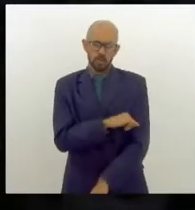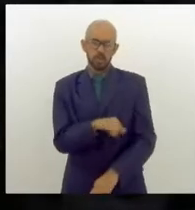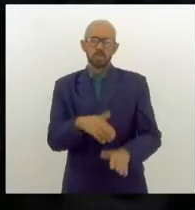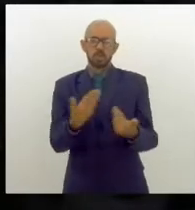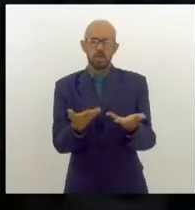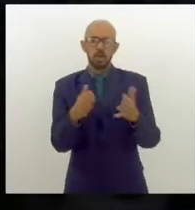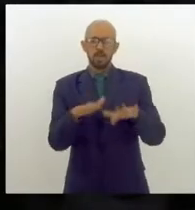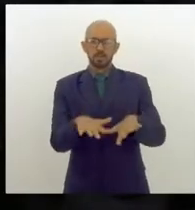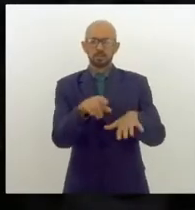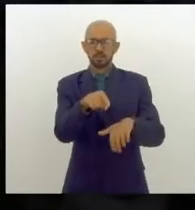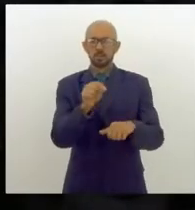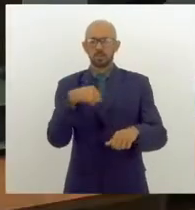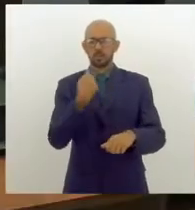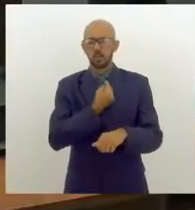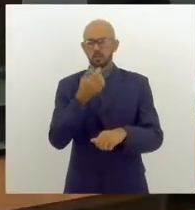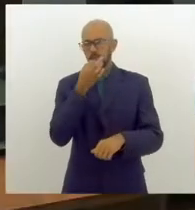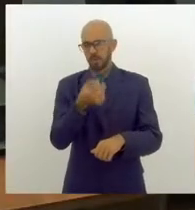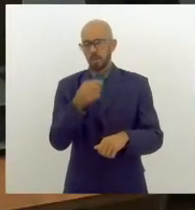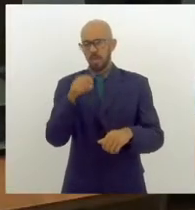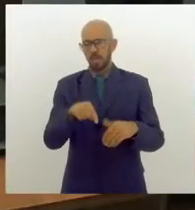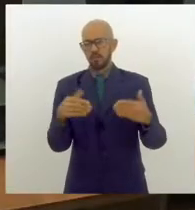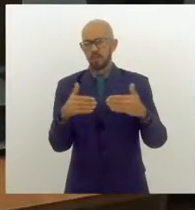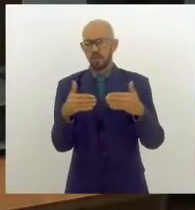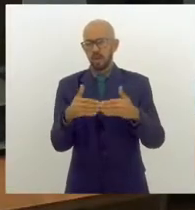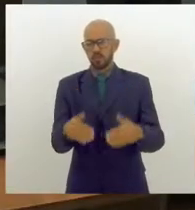o nosso parecer é favorável.